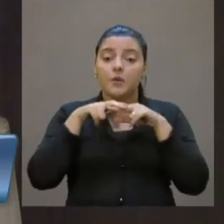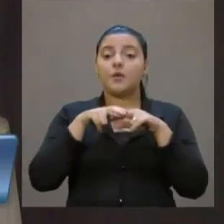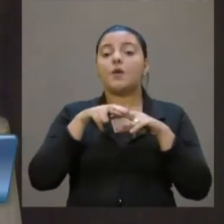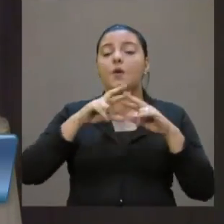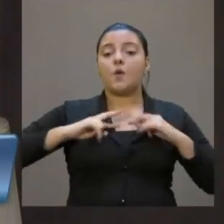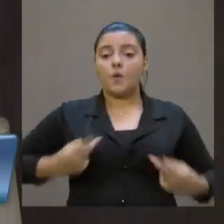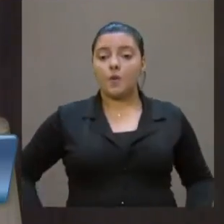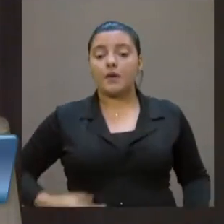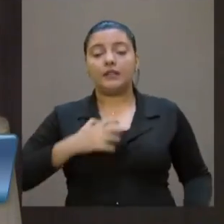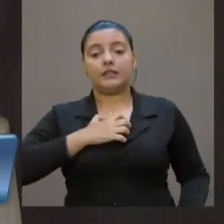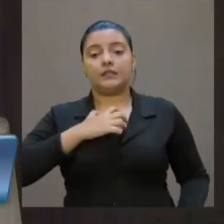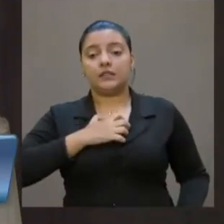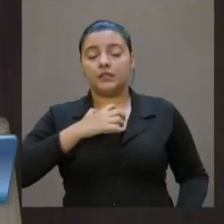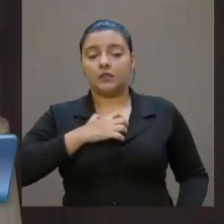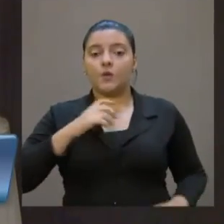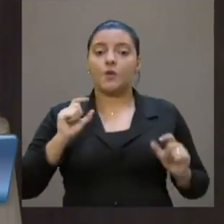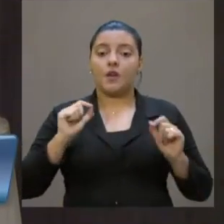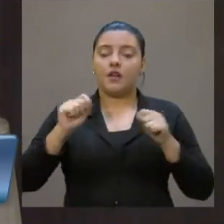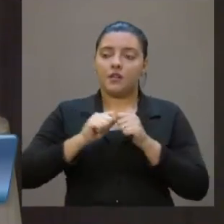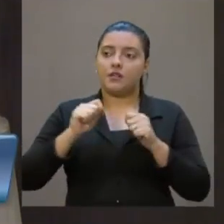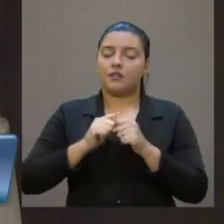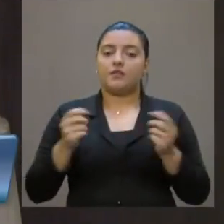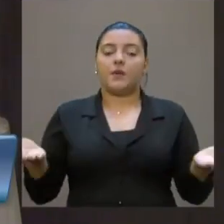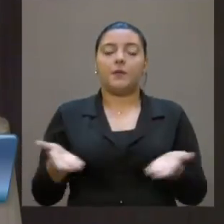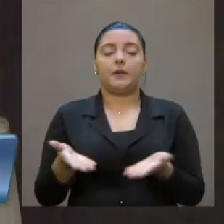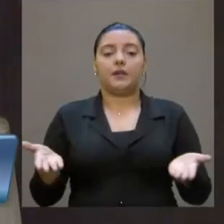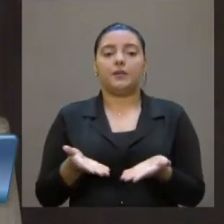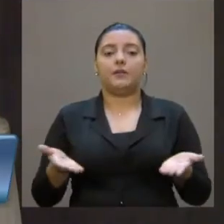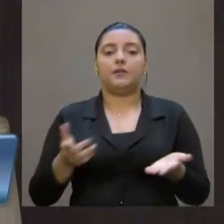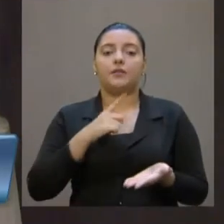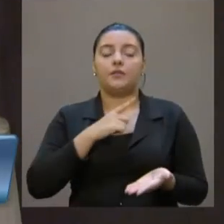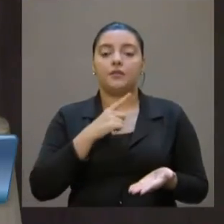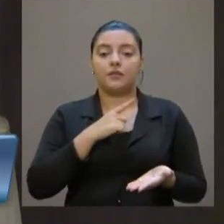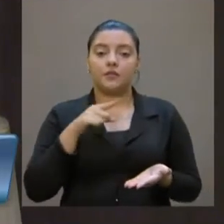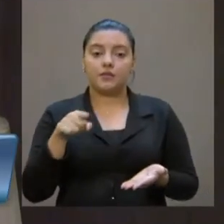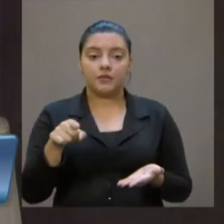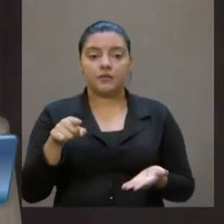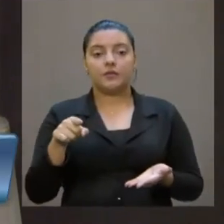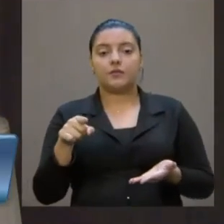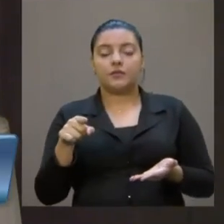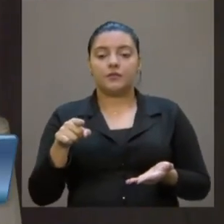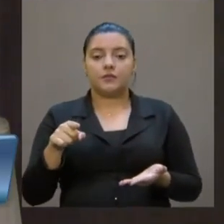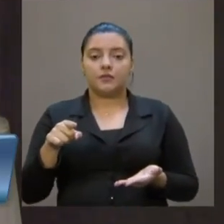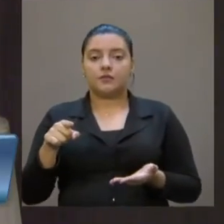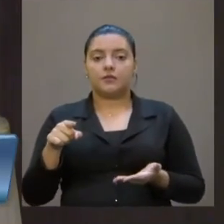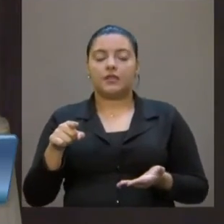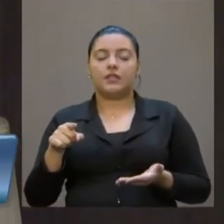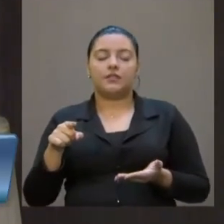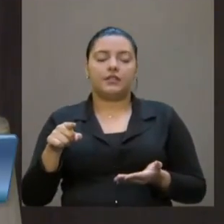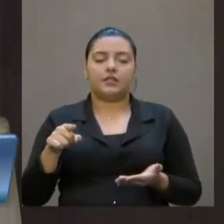estão sentindo o que fizeram. Isso, portanto, não é patrimônio,